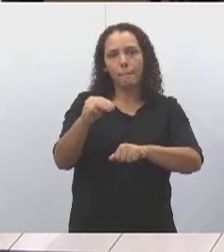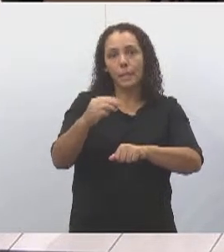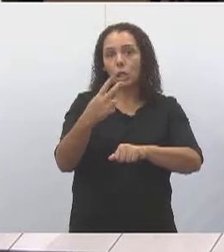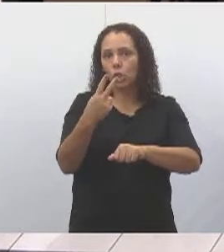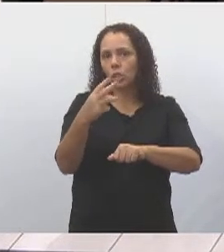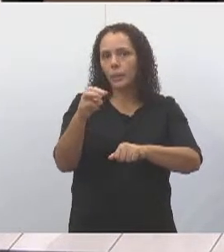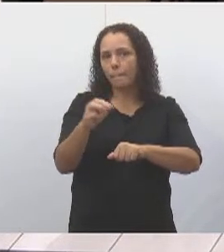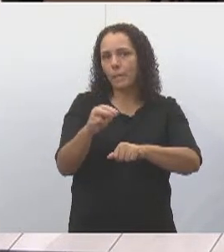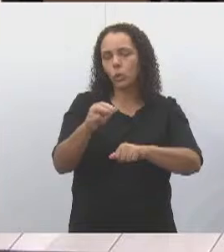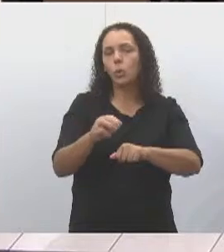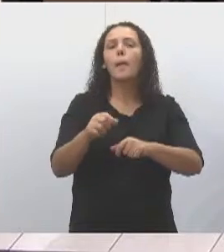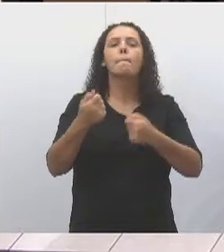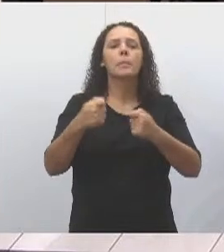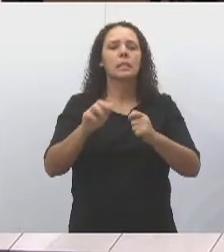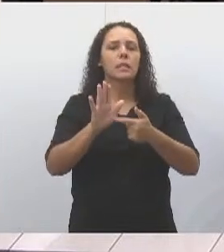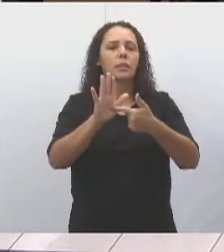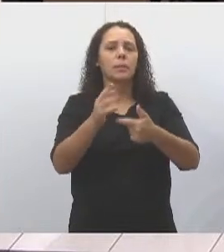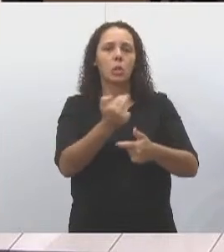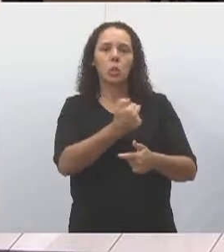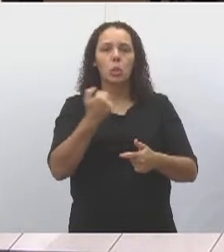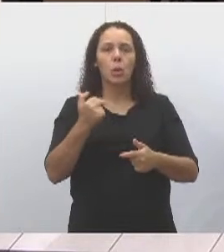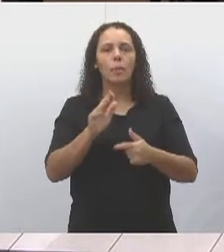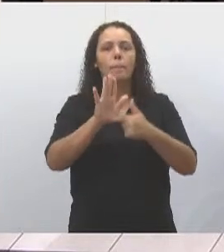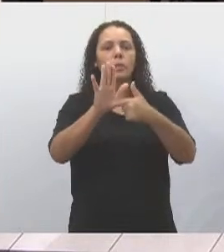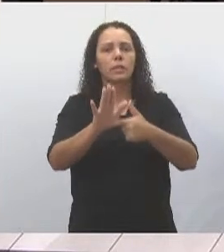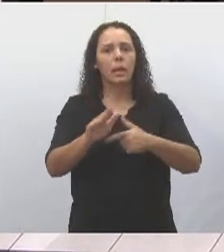o nome e o bairro também.